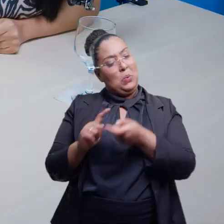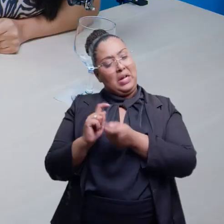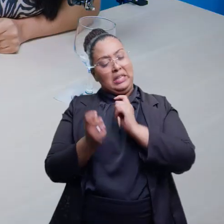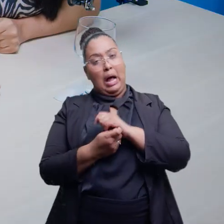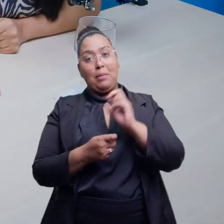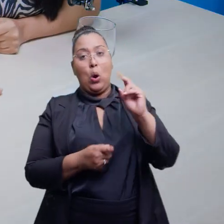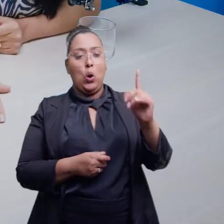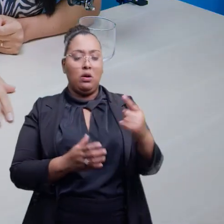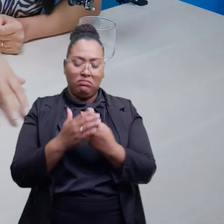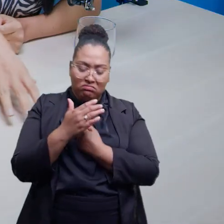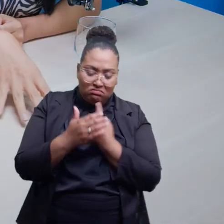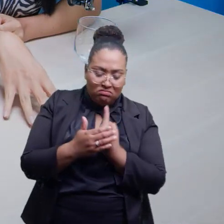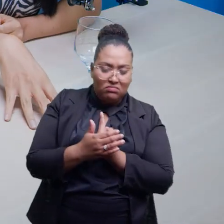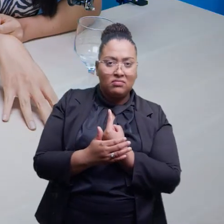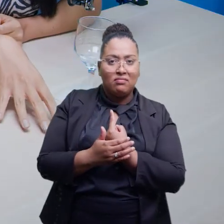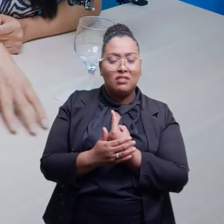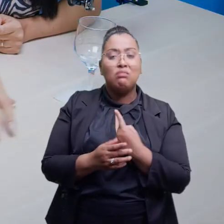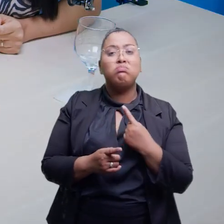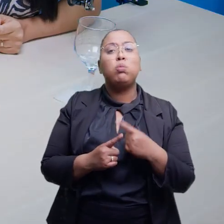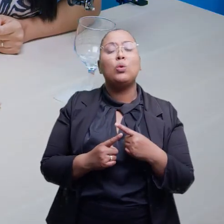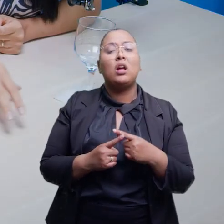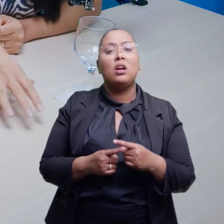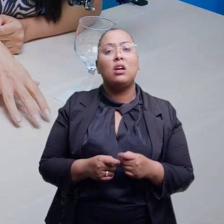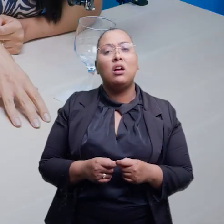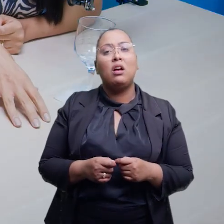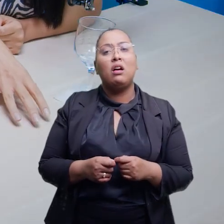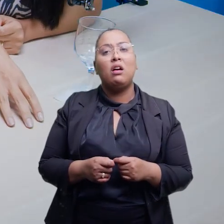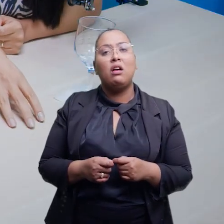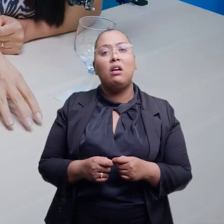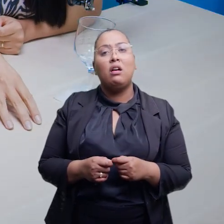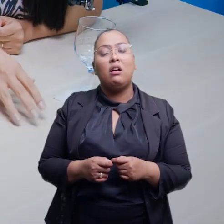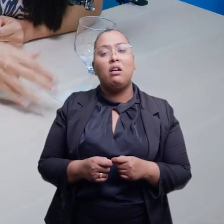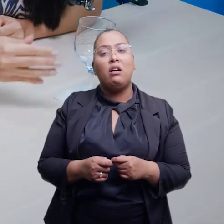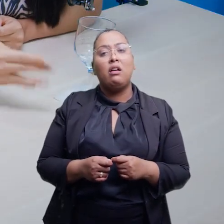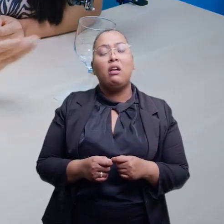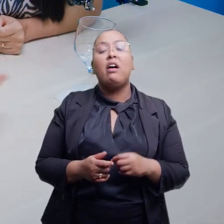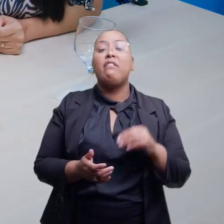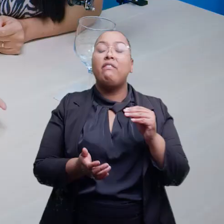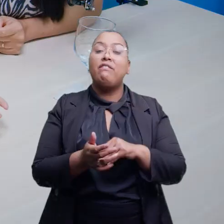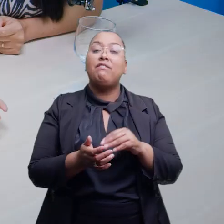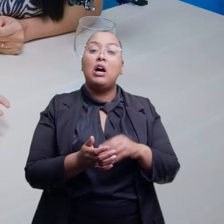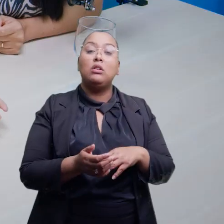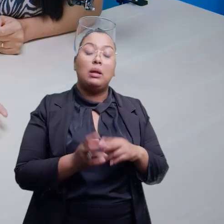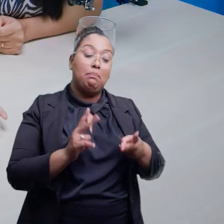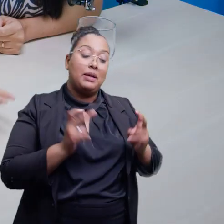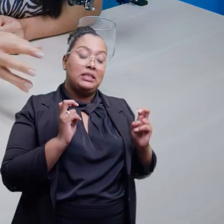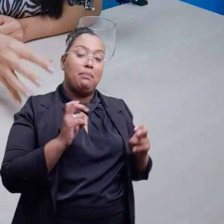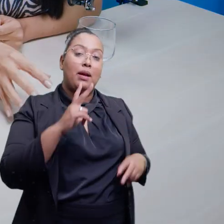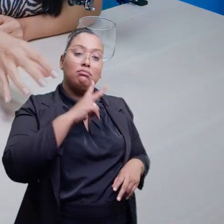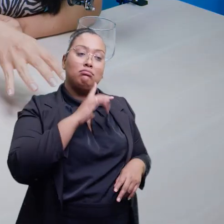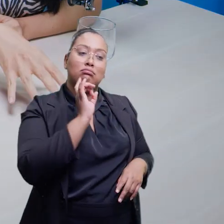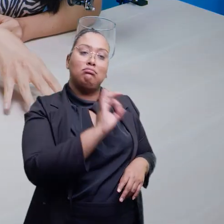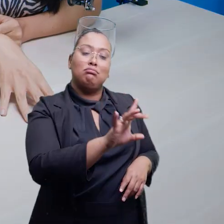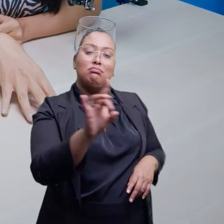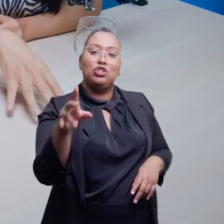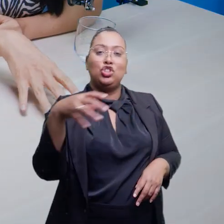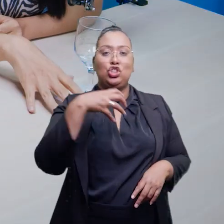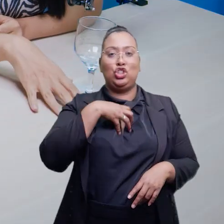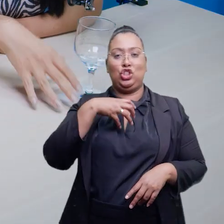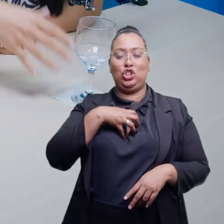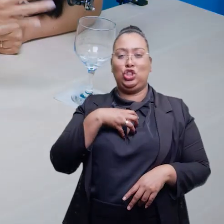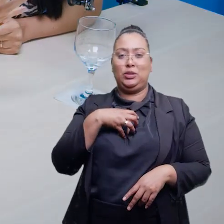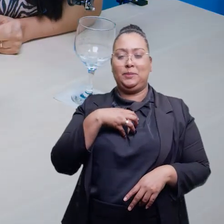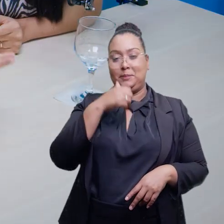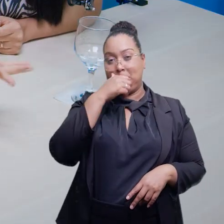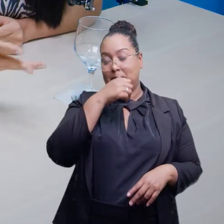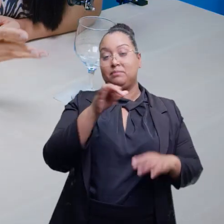não socializa, mas às vezes você perde a identificação dessa individualidade daquela criança. Então, a instituição, por mais